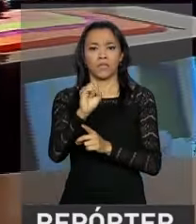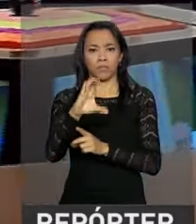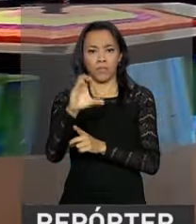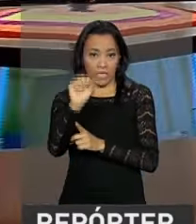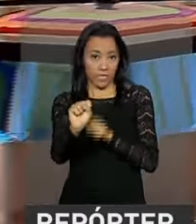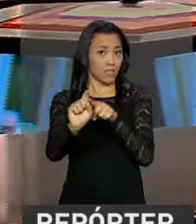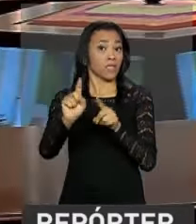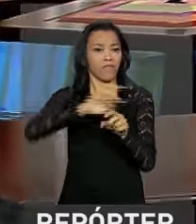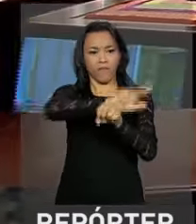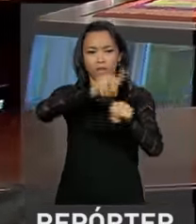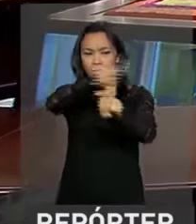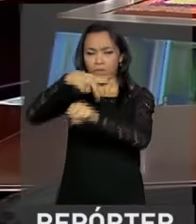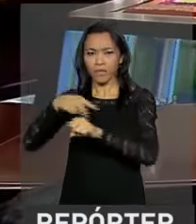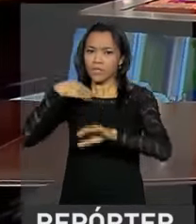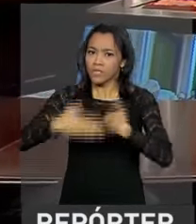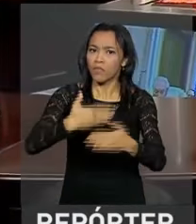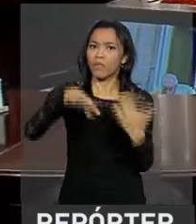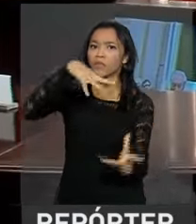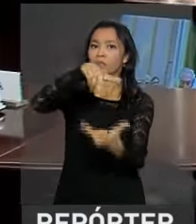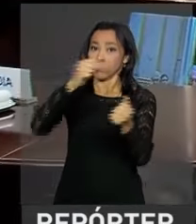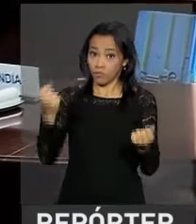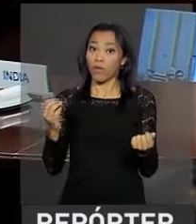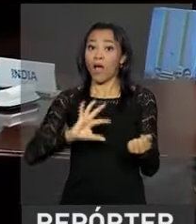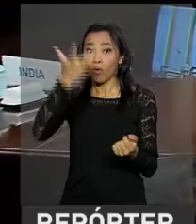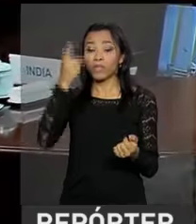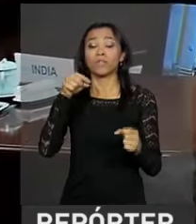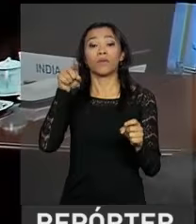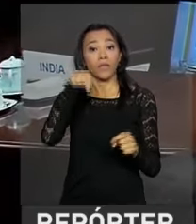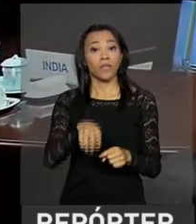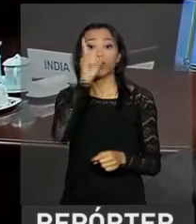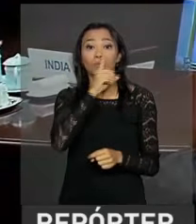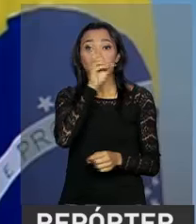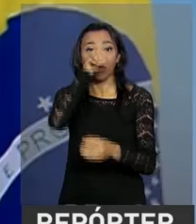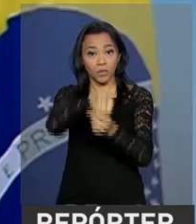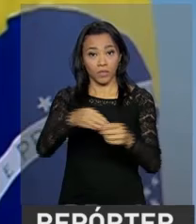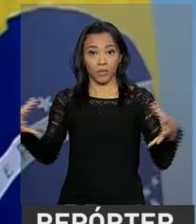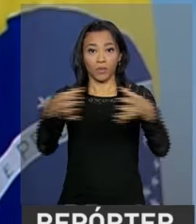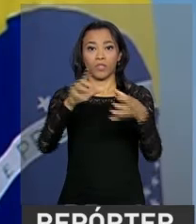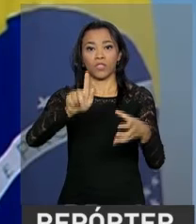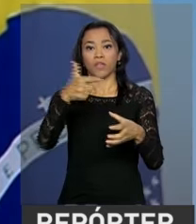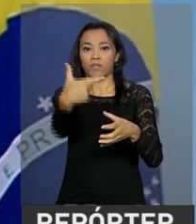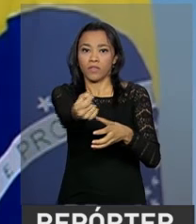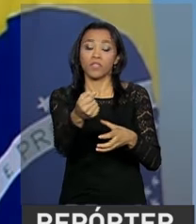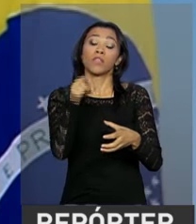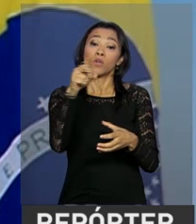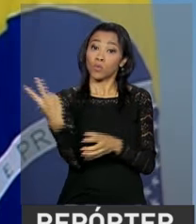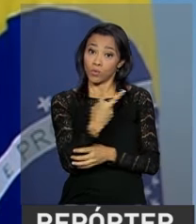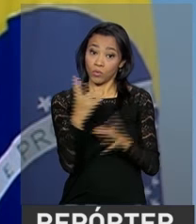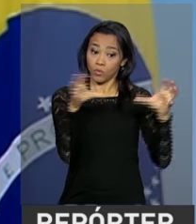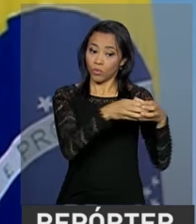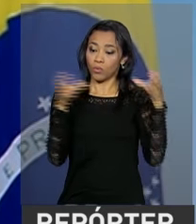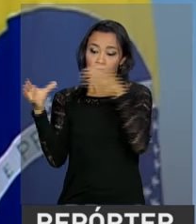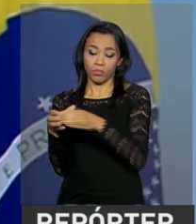em desenvolvimento do mundo e aconteceu neste domingo à margem da cúpula do G20. Segundo Michel Temer, os dois